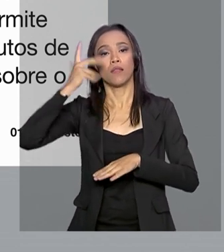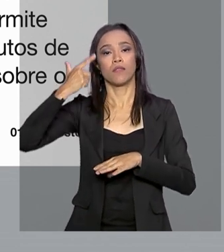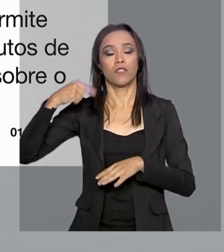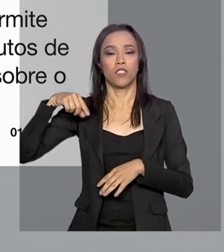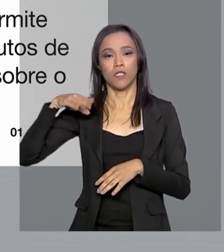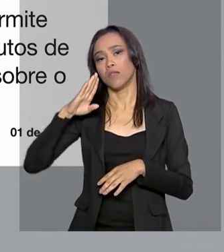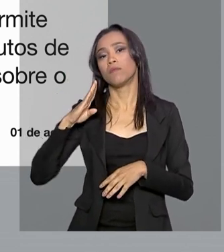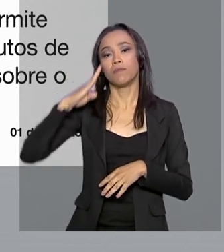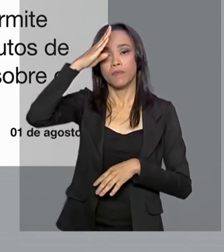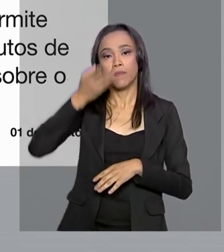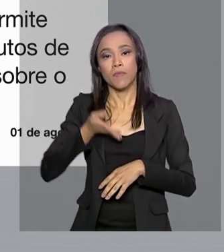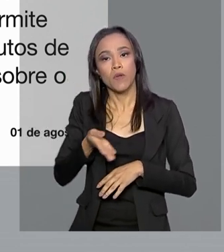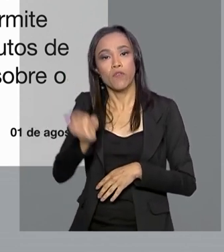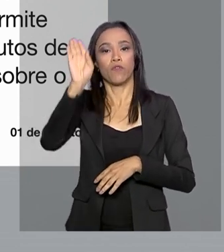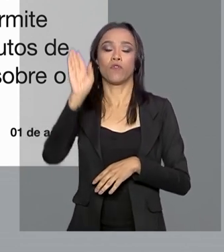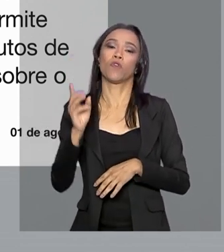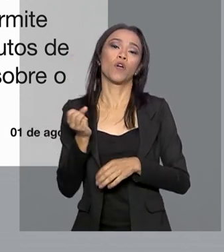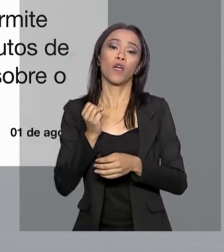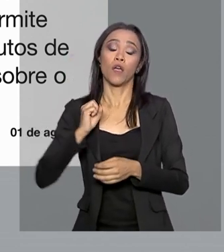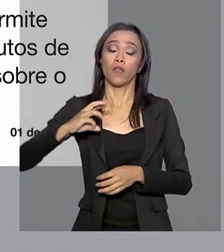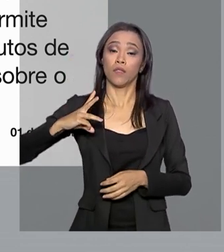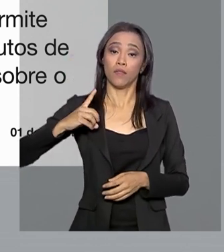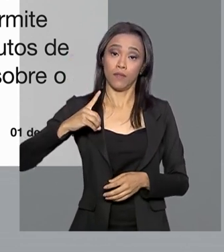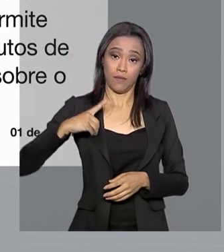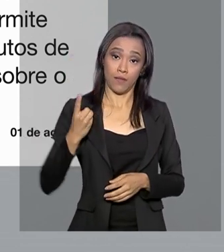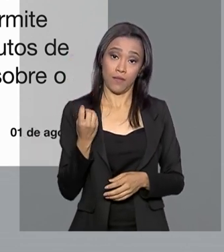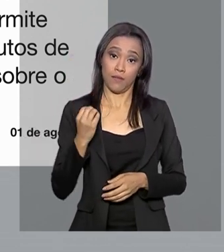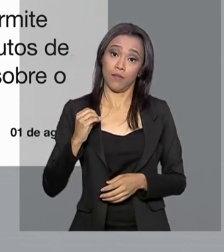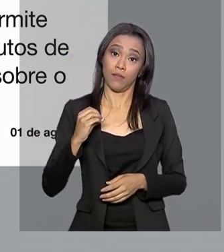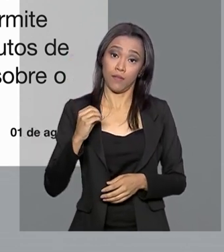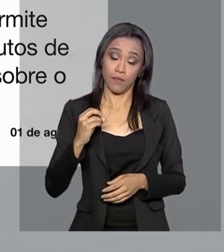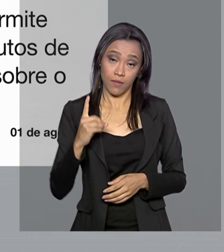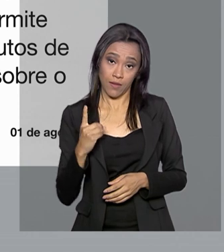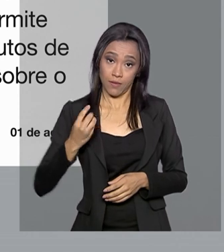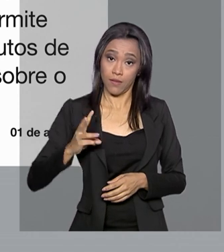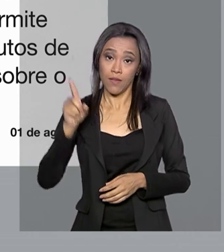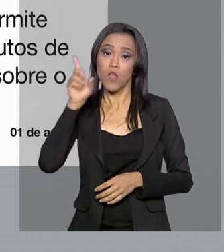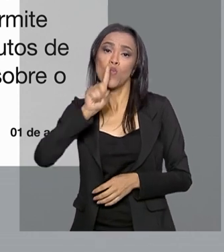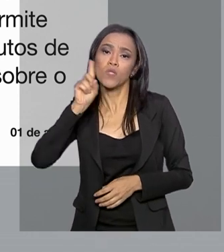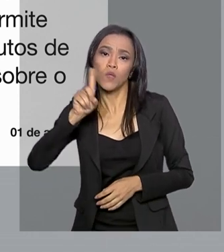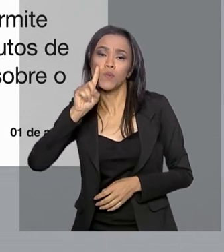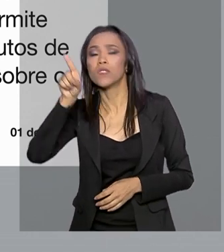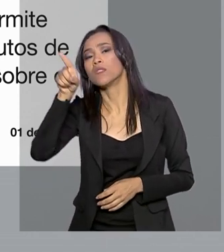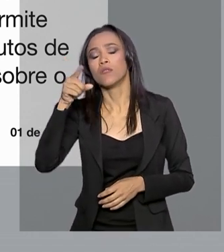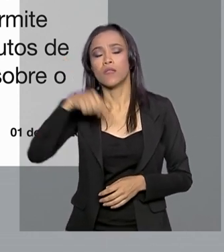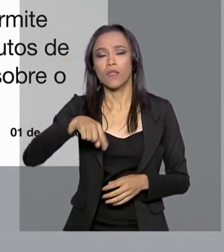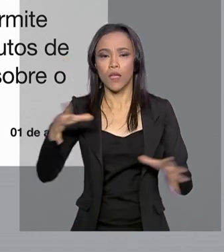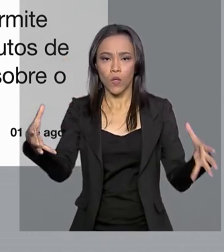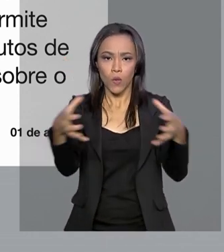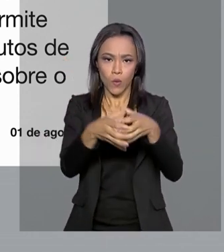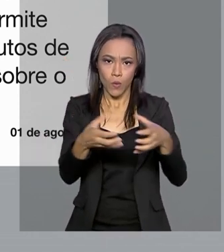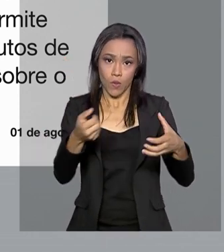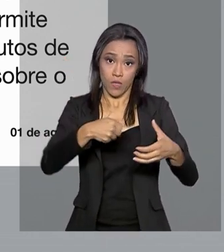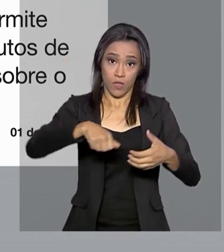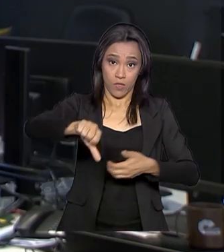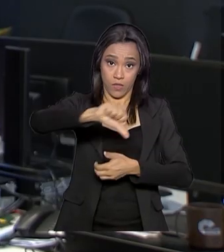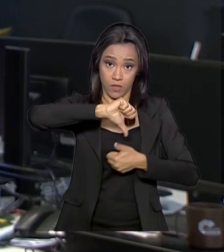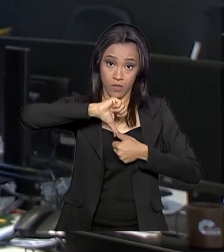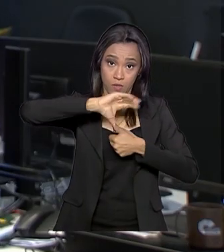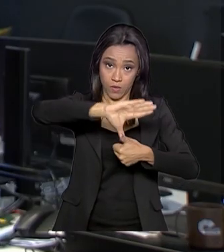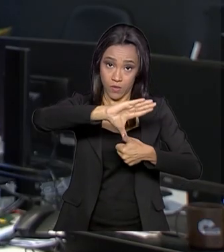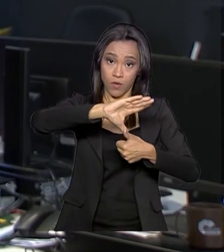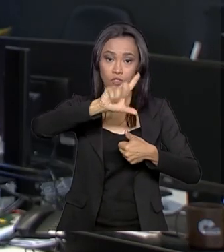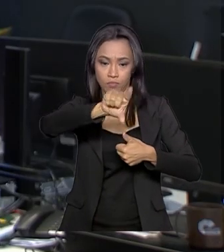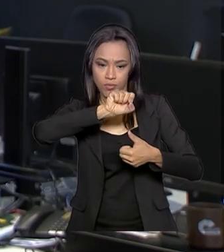a Washington. A OTAN reúne principalmente países da Europa Ocidental e da América do Norte, mas os integrantes